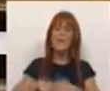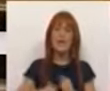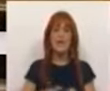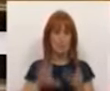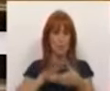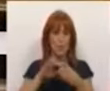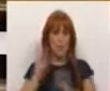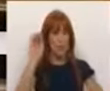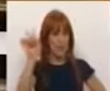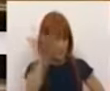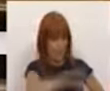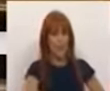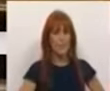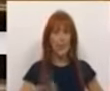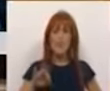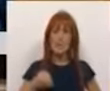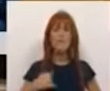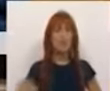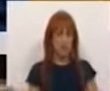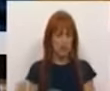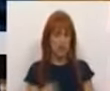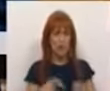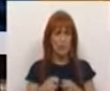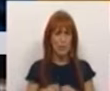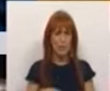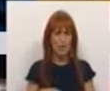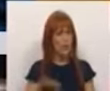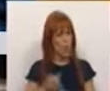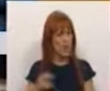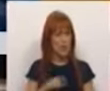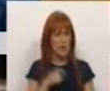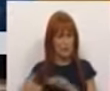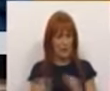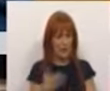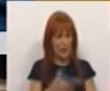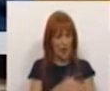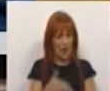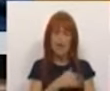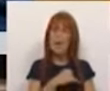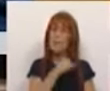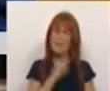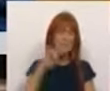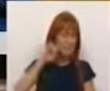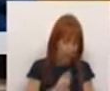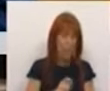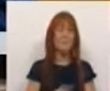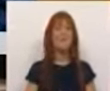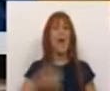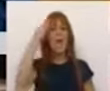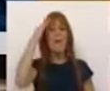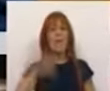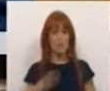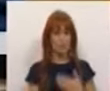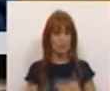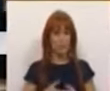pela Caixa Geral de Depósitos. O PCP já trouxe este problema noutros debates e permita-me que insista. A perspectiva